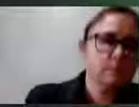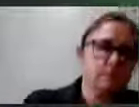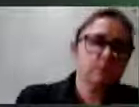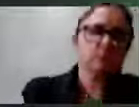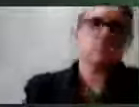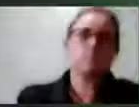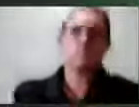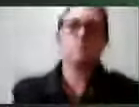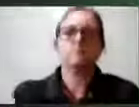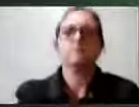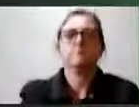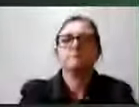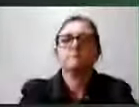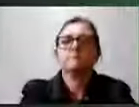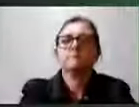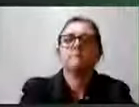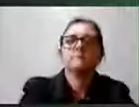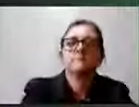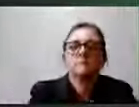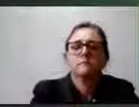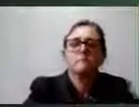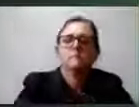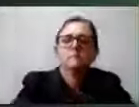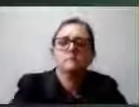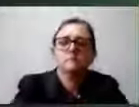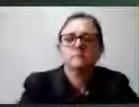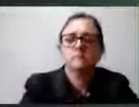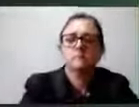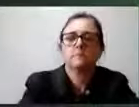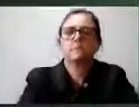Eu tenho 5 minutos ainda? Ok.